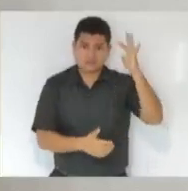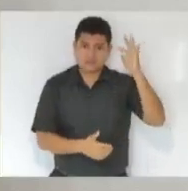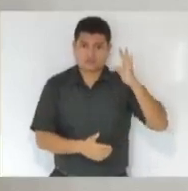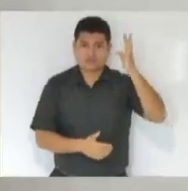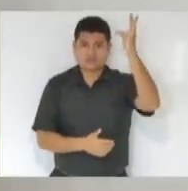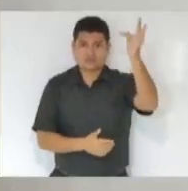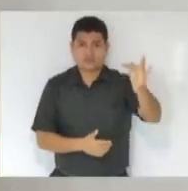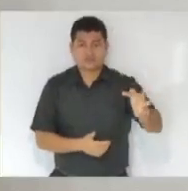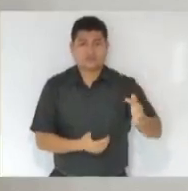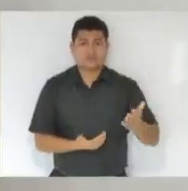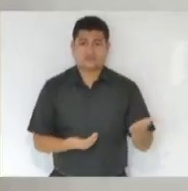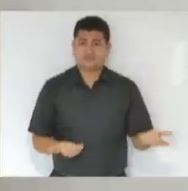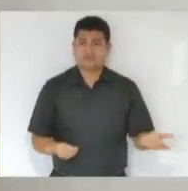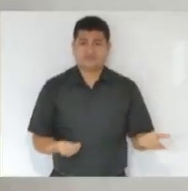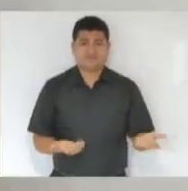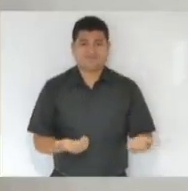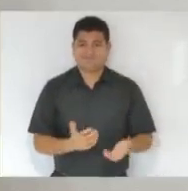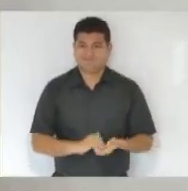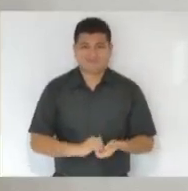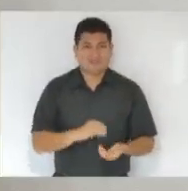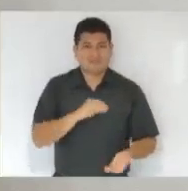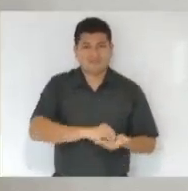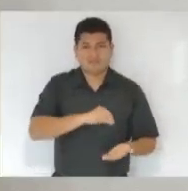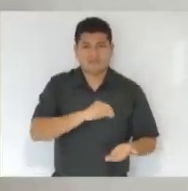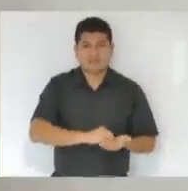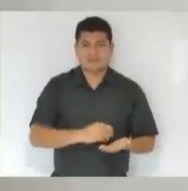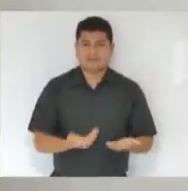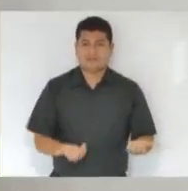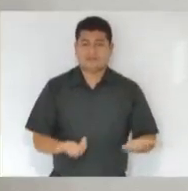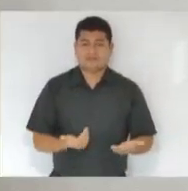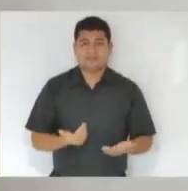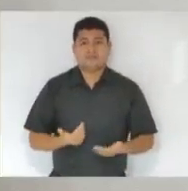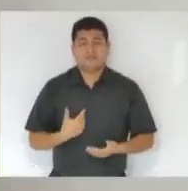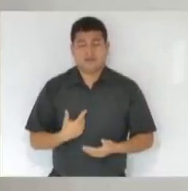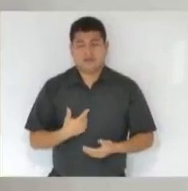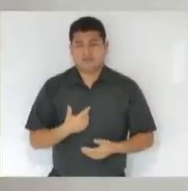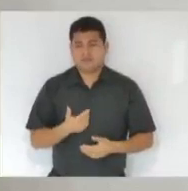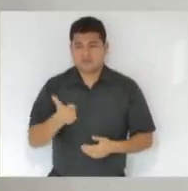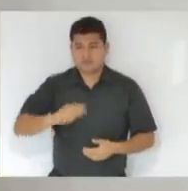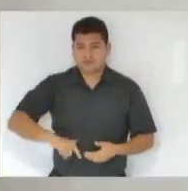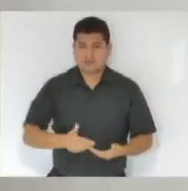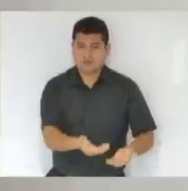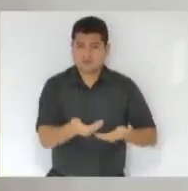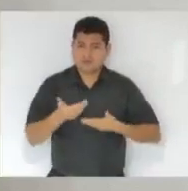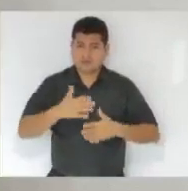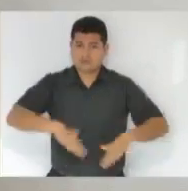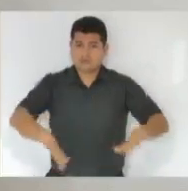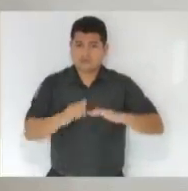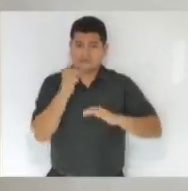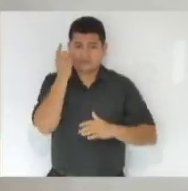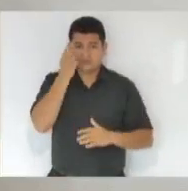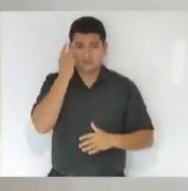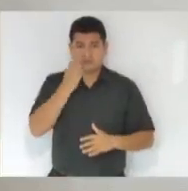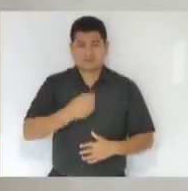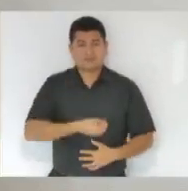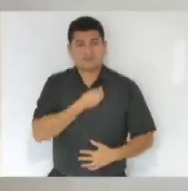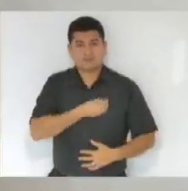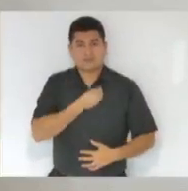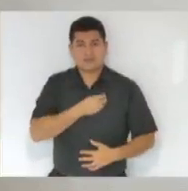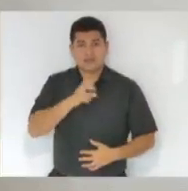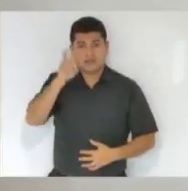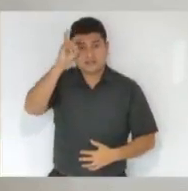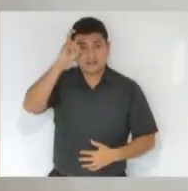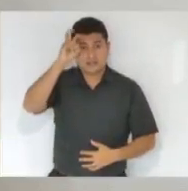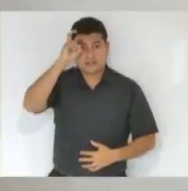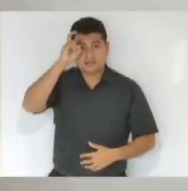presente e esquecemos às vezes de cuidar do futuro. E eu faço esse convite a todos os deputados para que estejam presentes na quinta-feira, para que nós